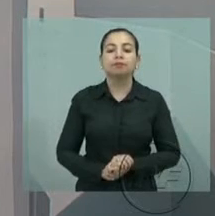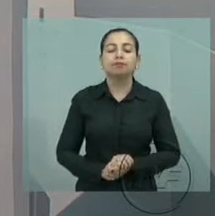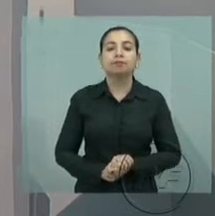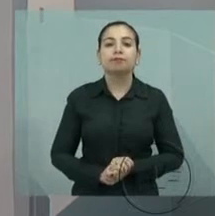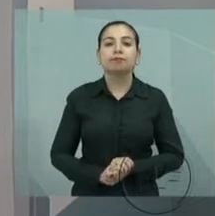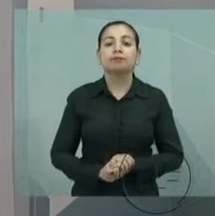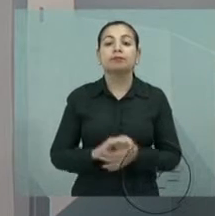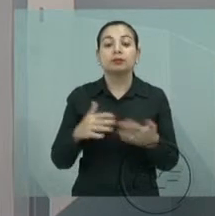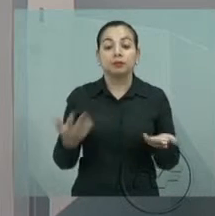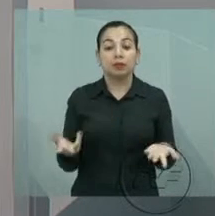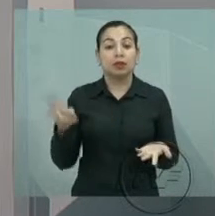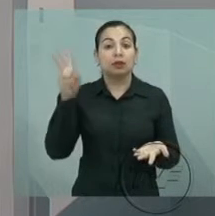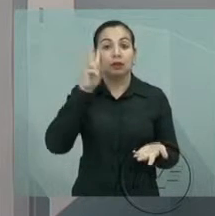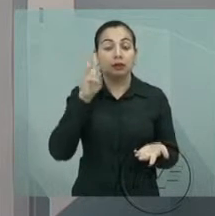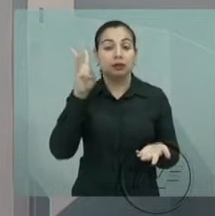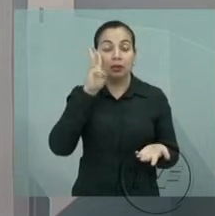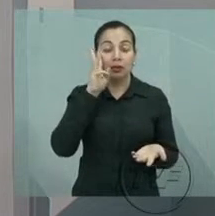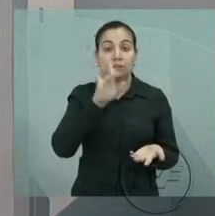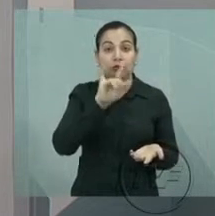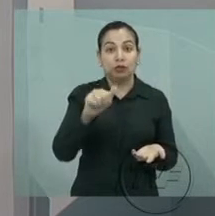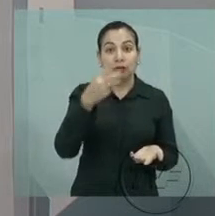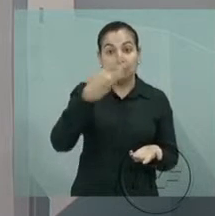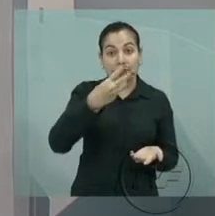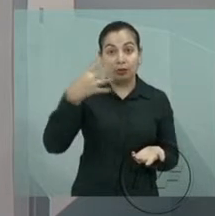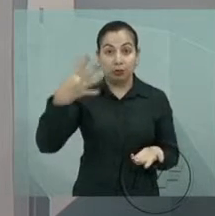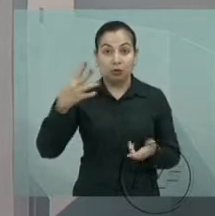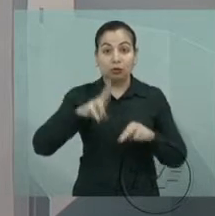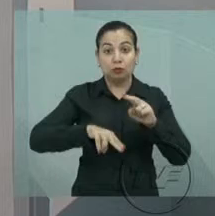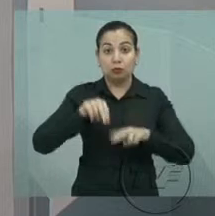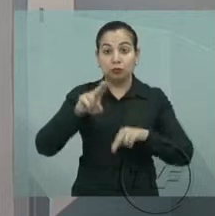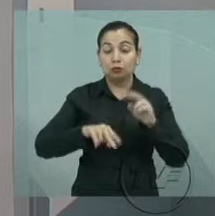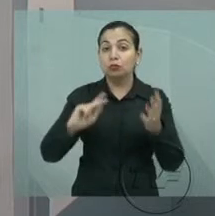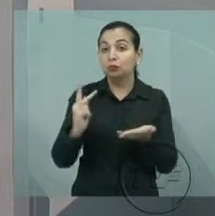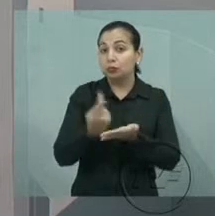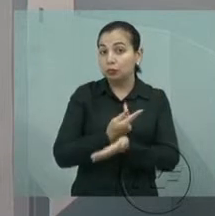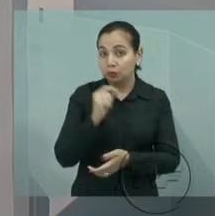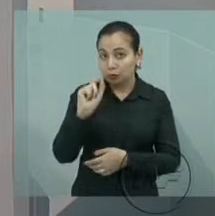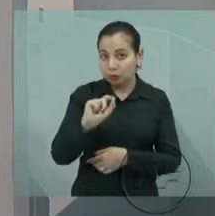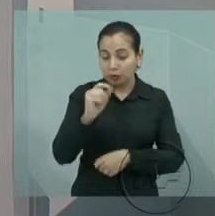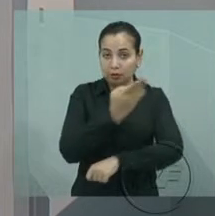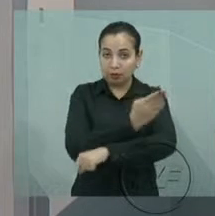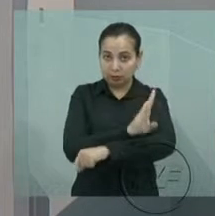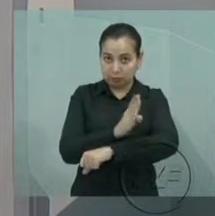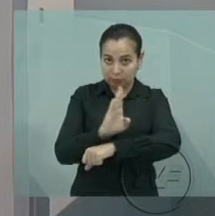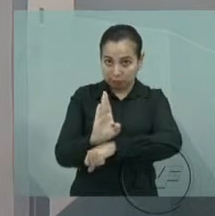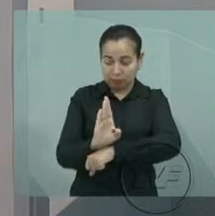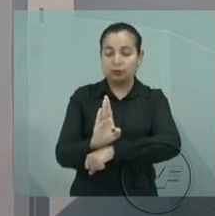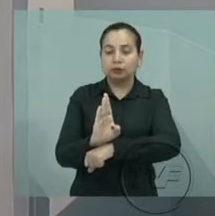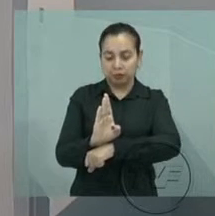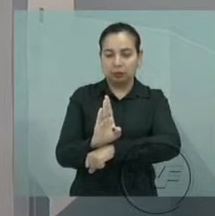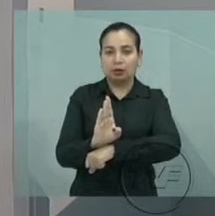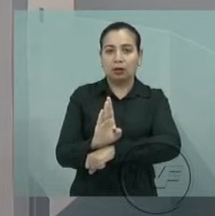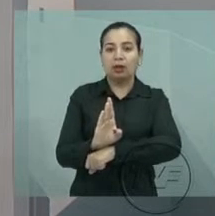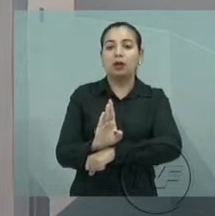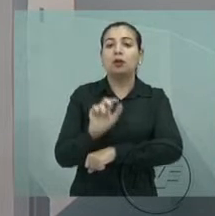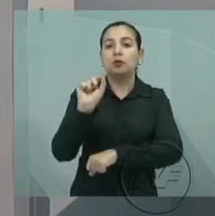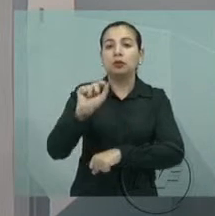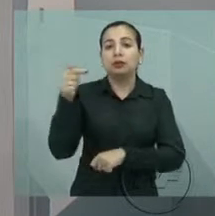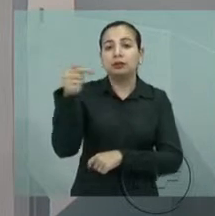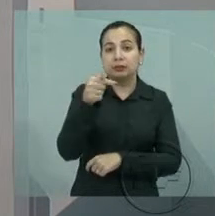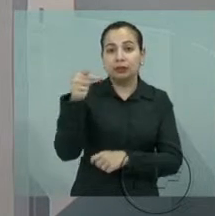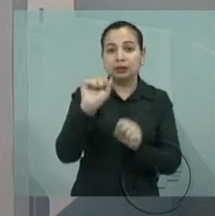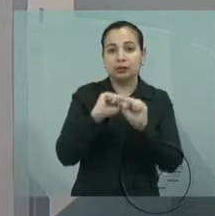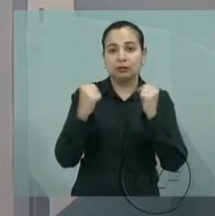e terça-feira, dias 3 e 4 de junho, acontece no Centro de Eventos do Ceará o 7º